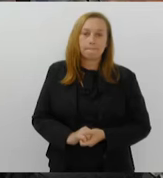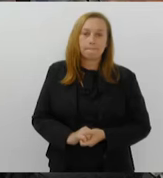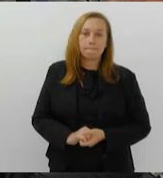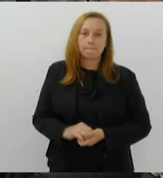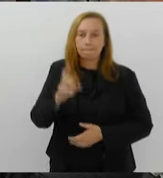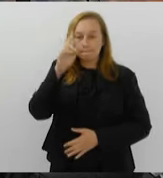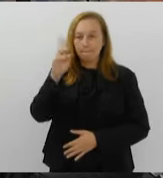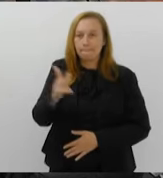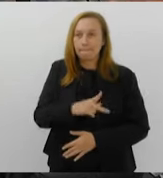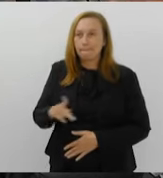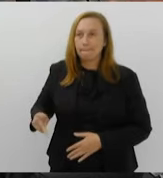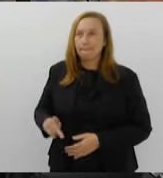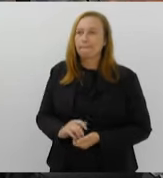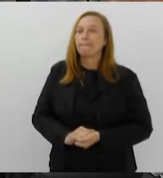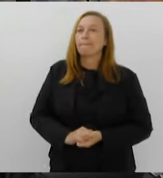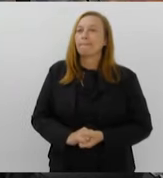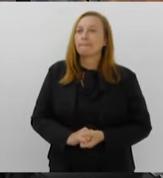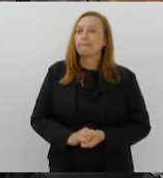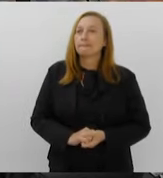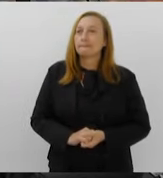Senhor presidente,